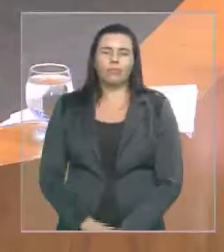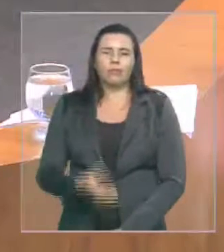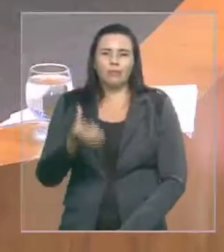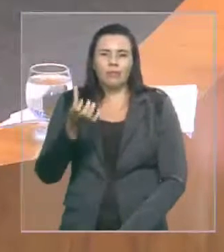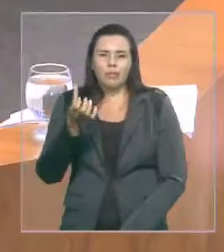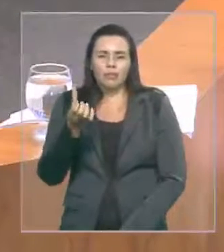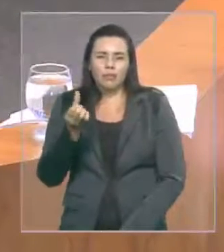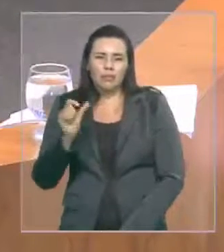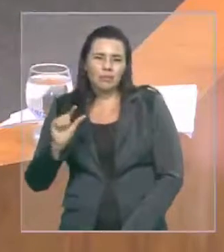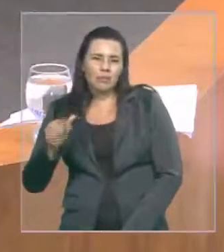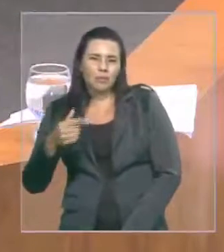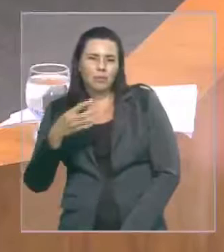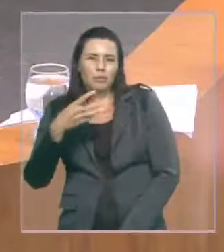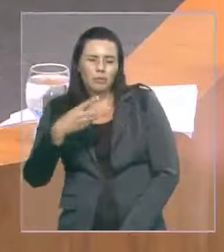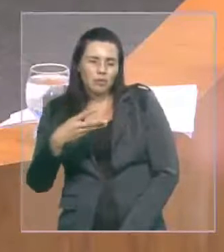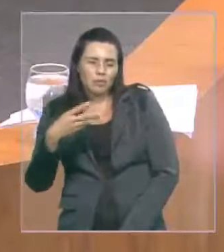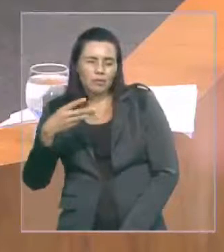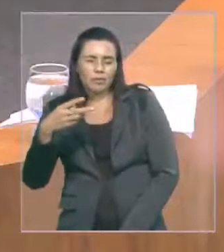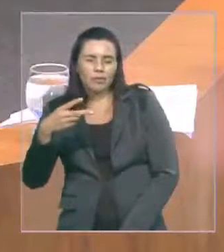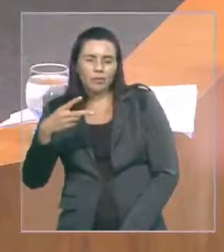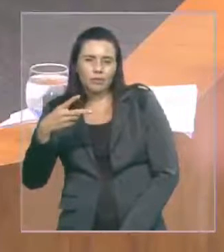6.432 viagens dia.